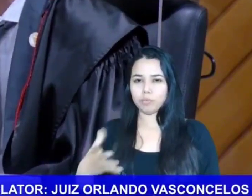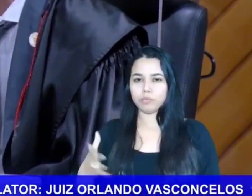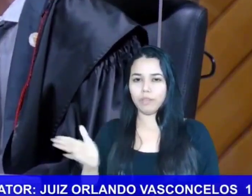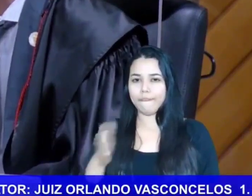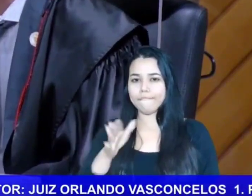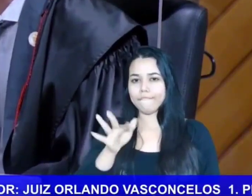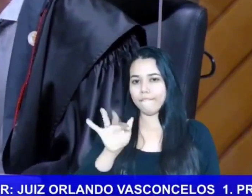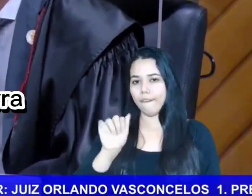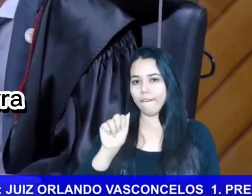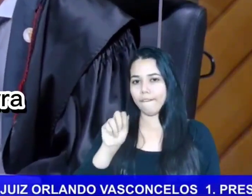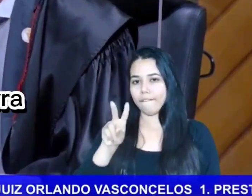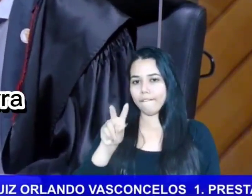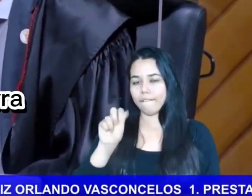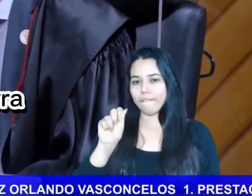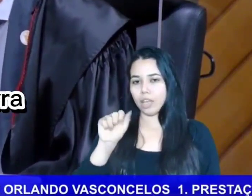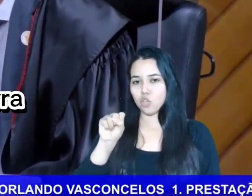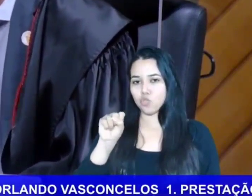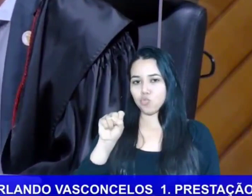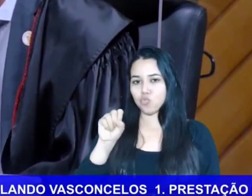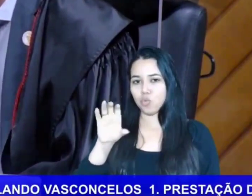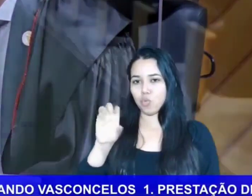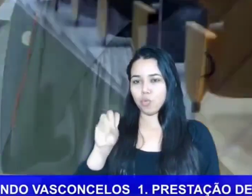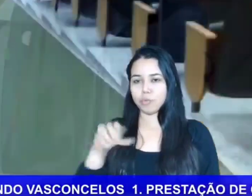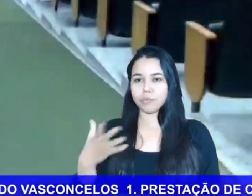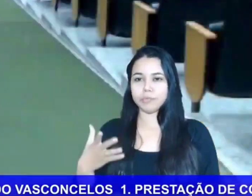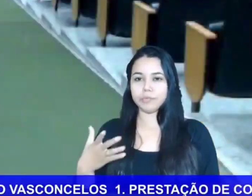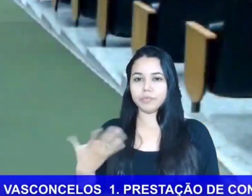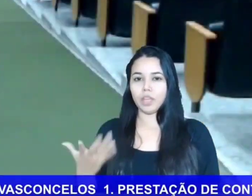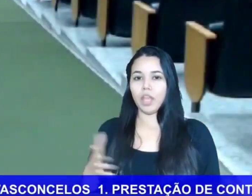Eminente relator, com a palavra.